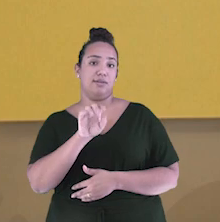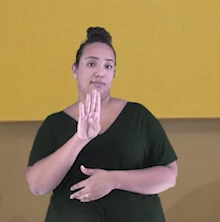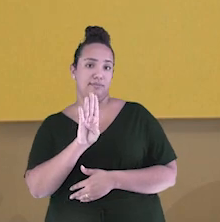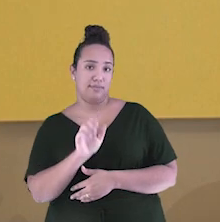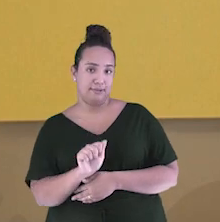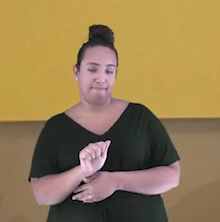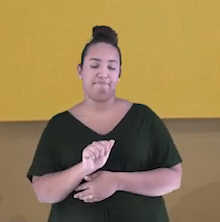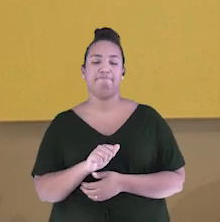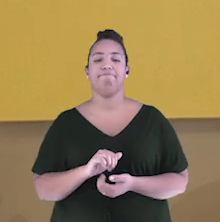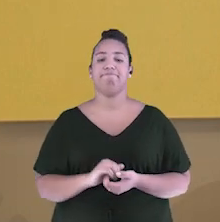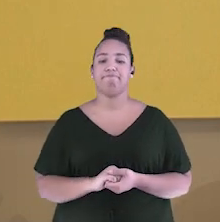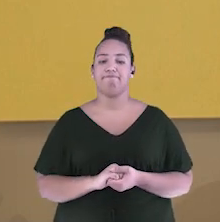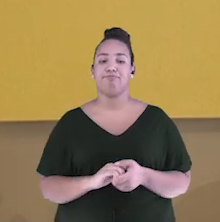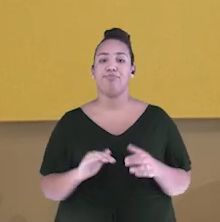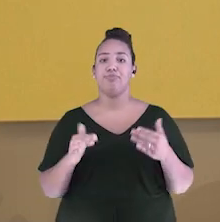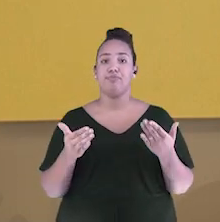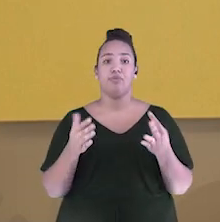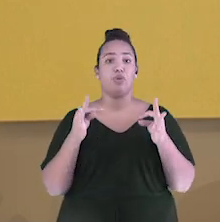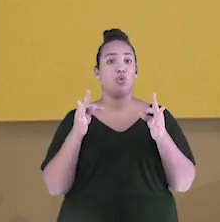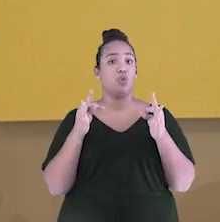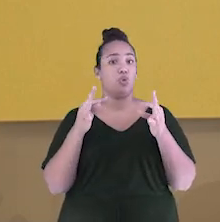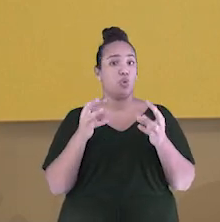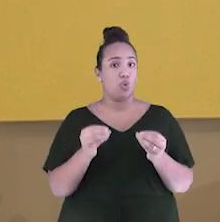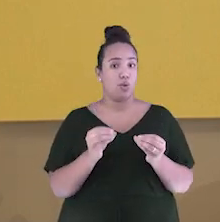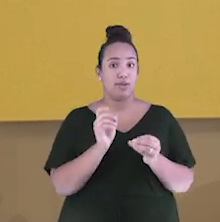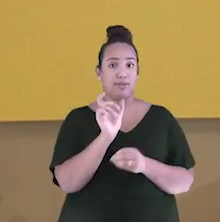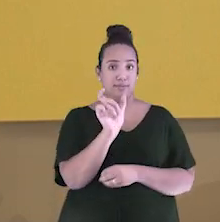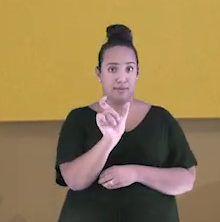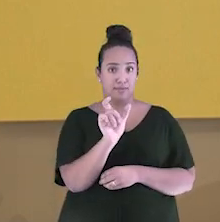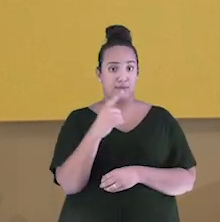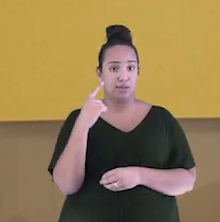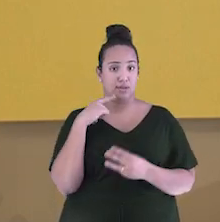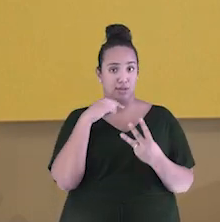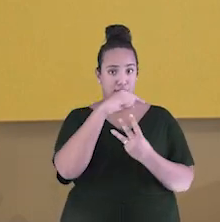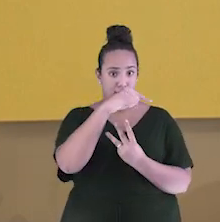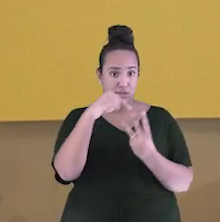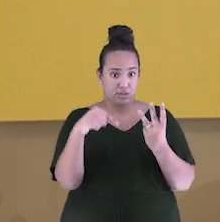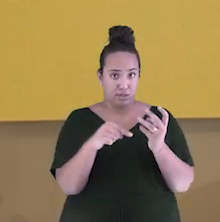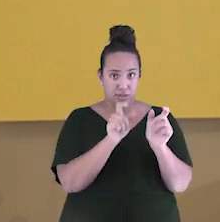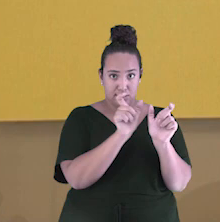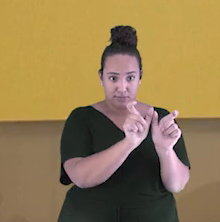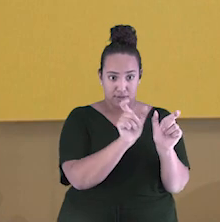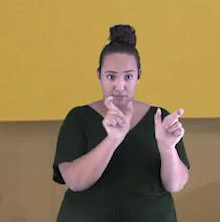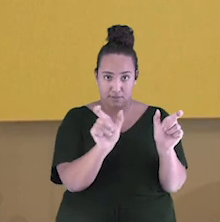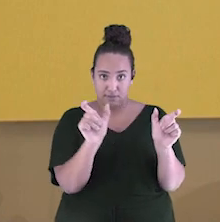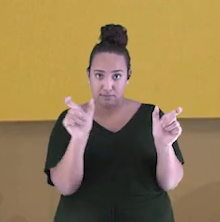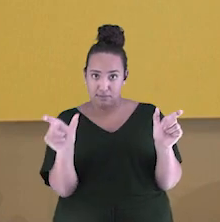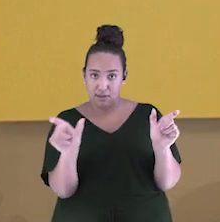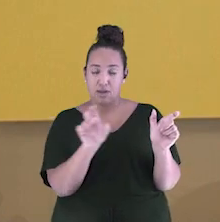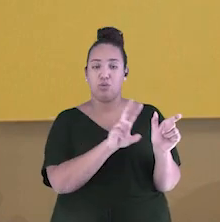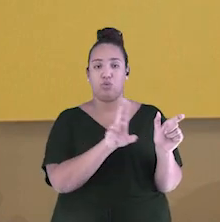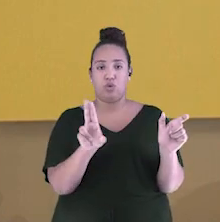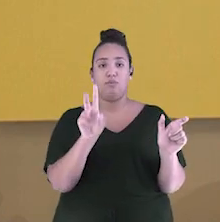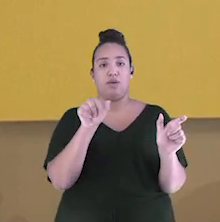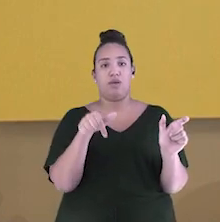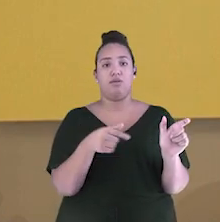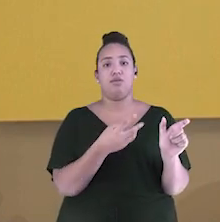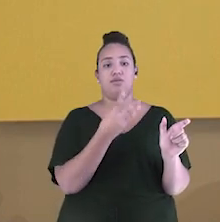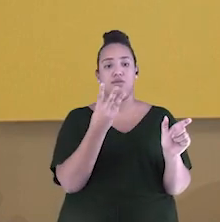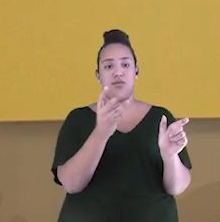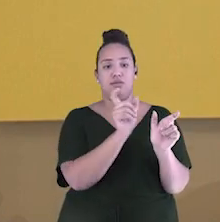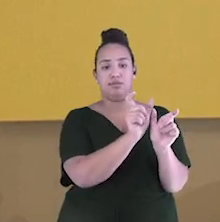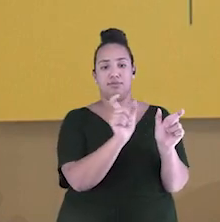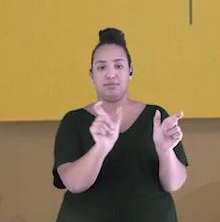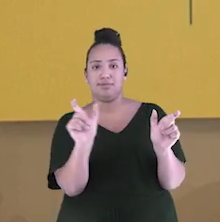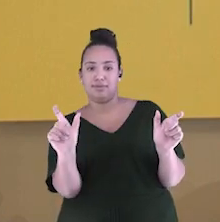trissílaba. Todas as palavras que possuem 3 sílabas são classificadas como trissílabas.